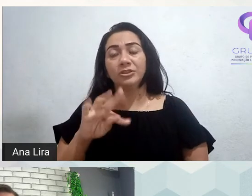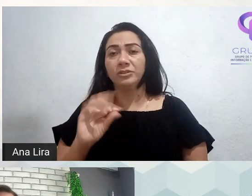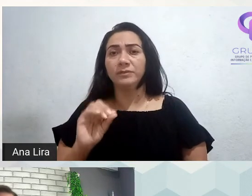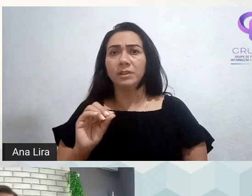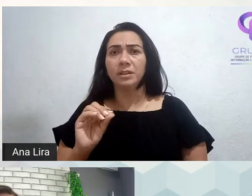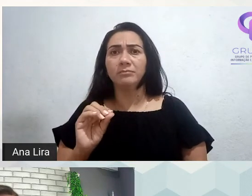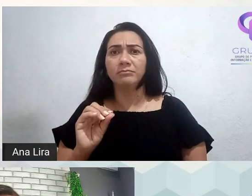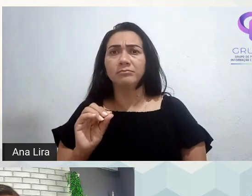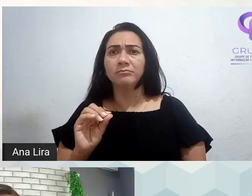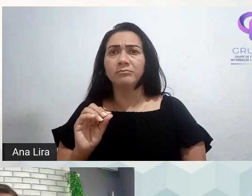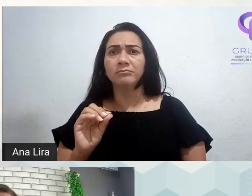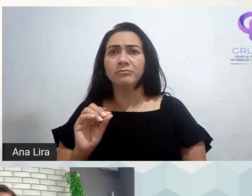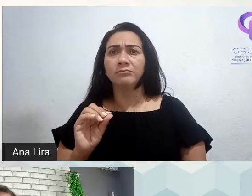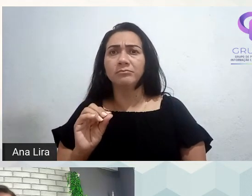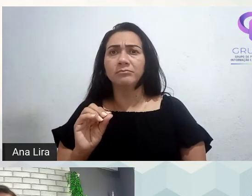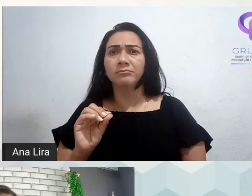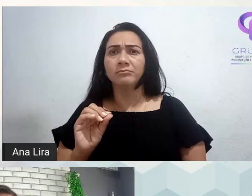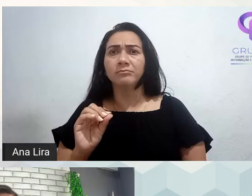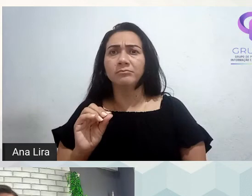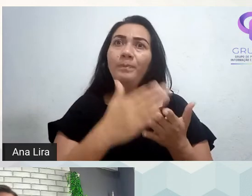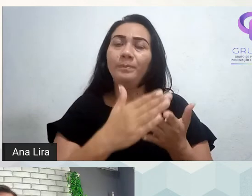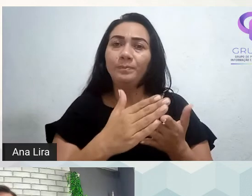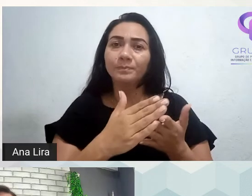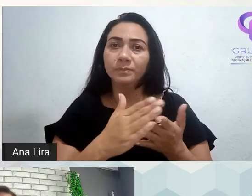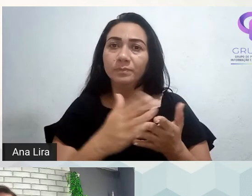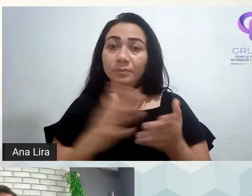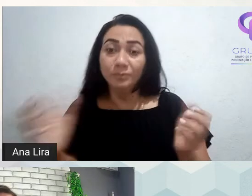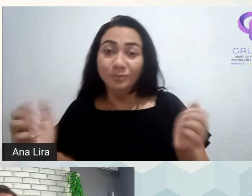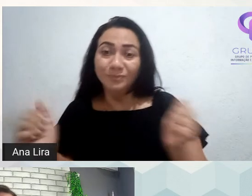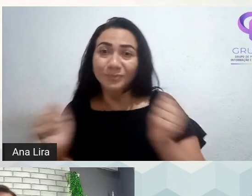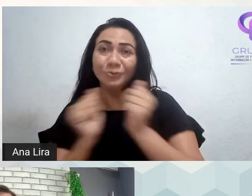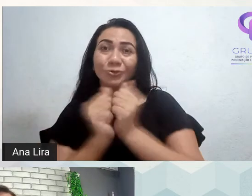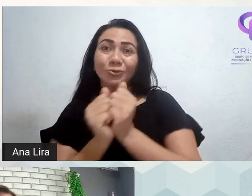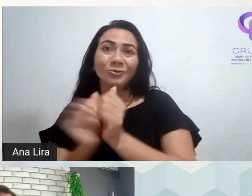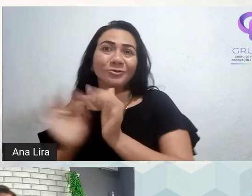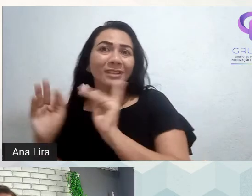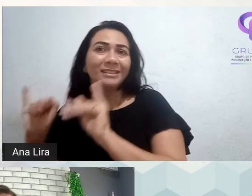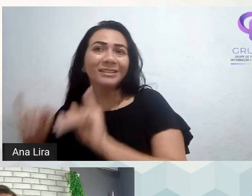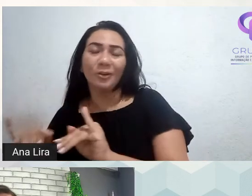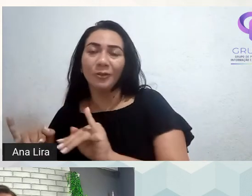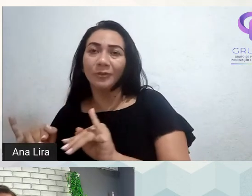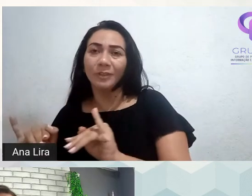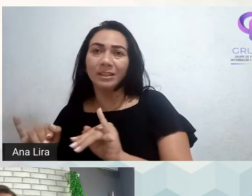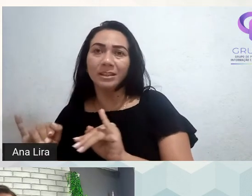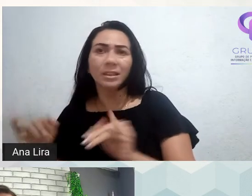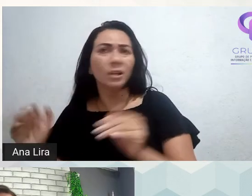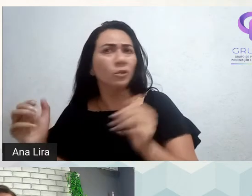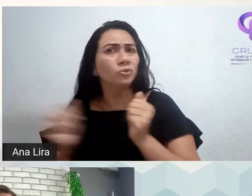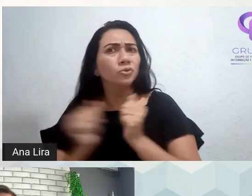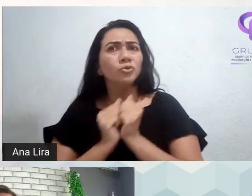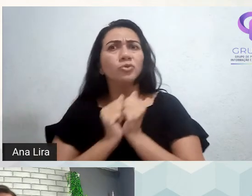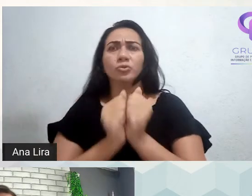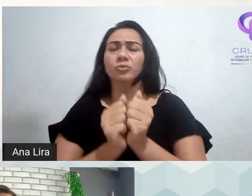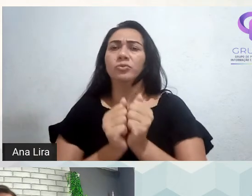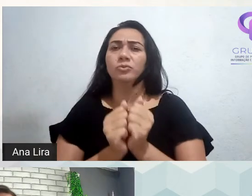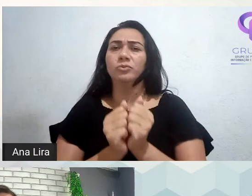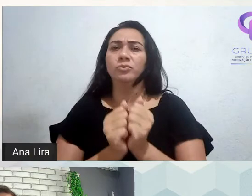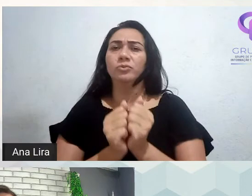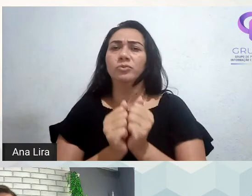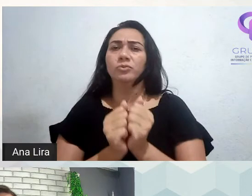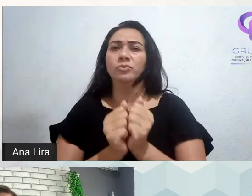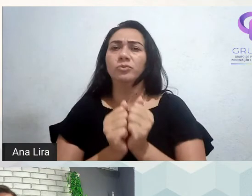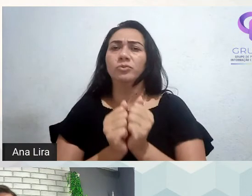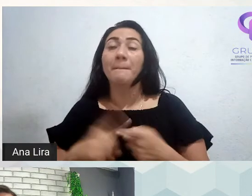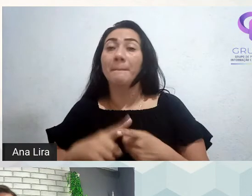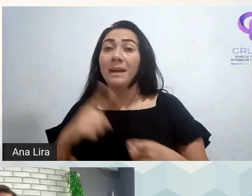você pede o suporte lá para a elaboração do projeto, ok, mas a gente vai fazer a elaboração,